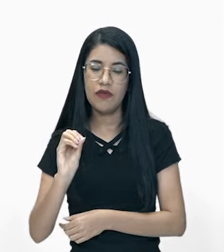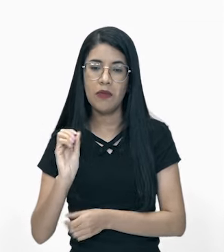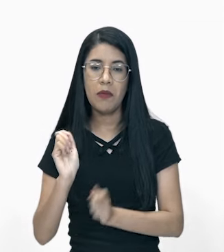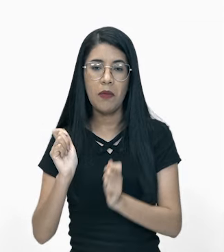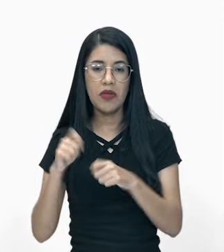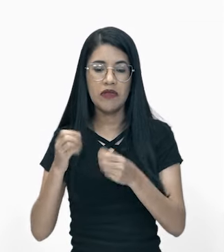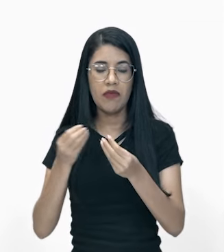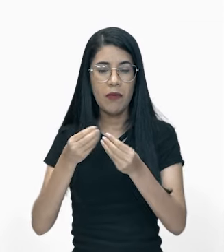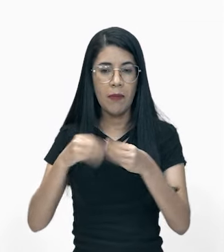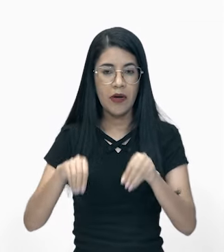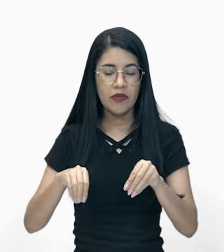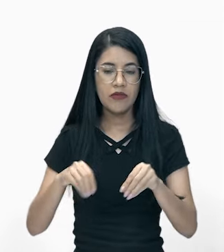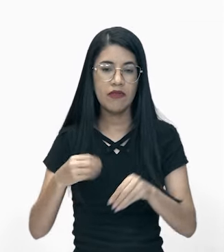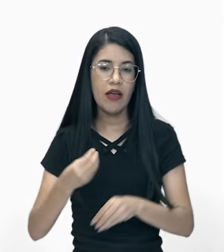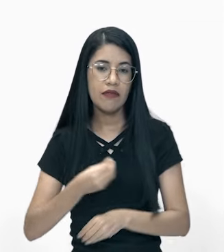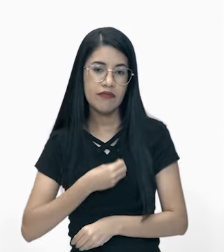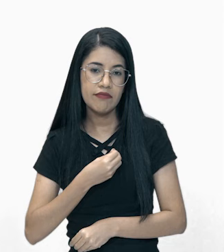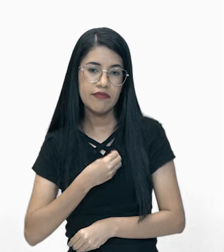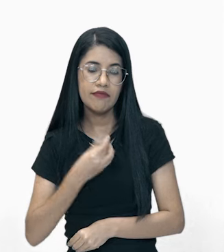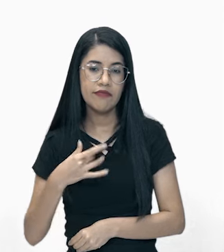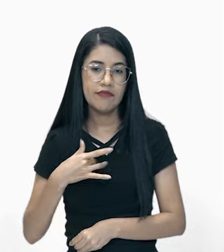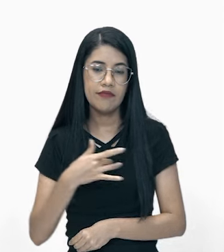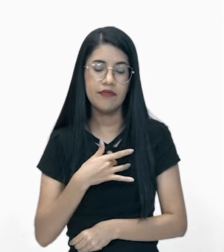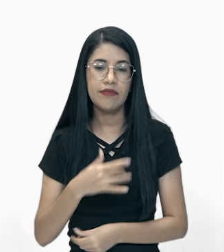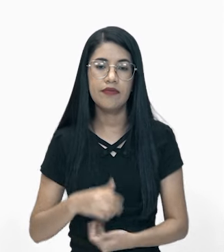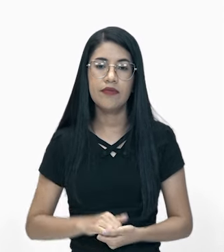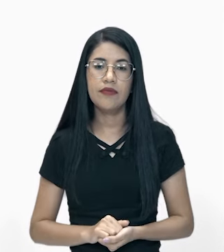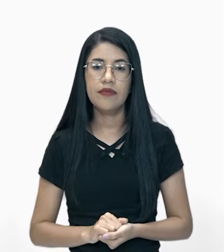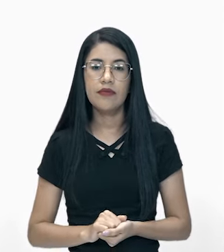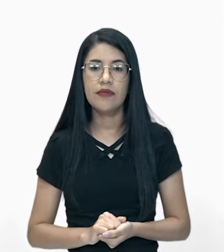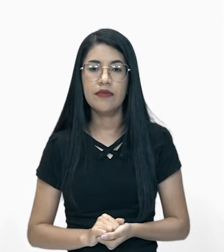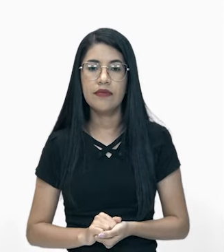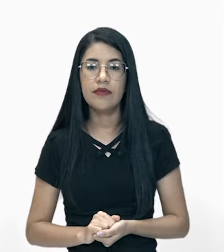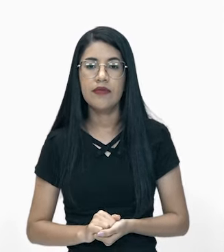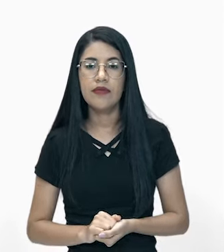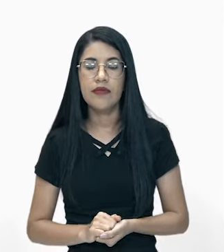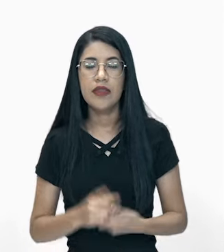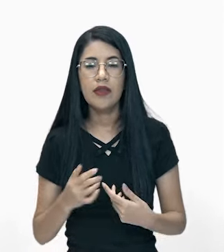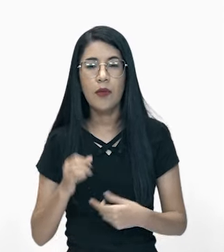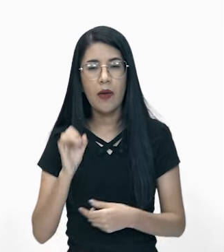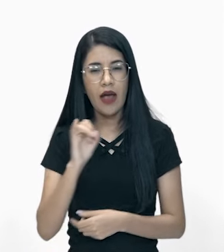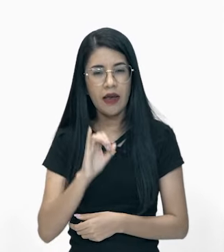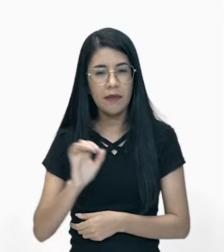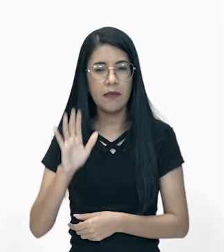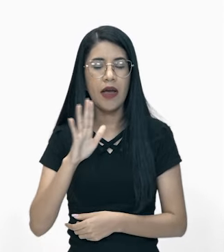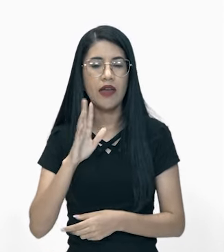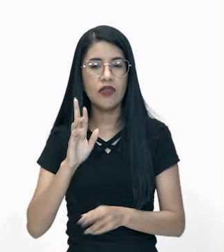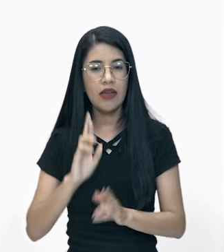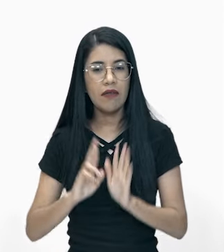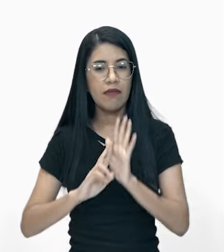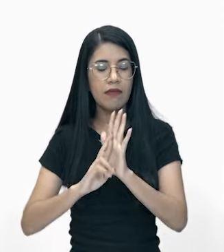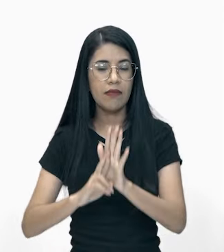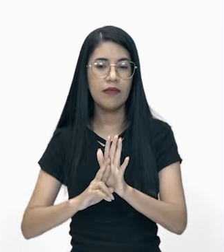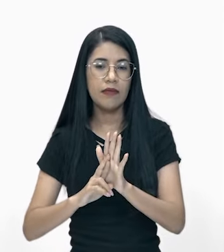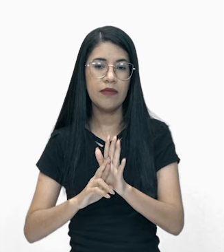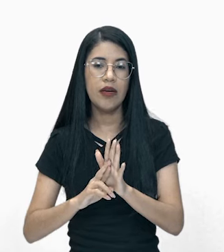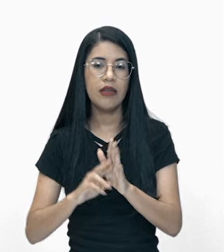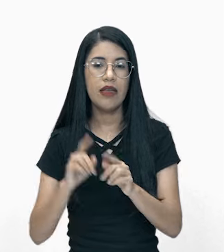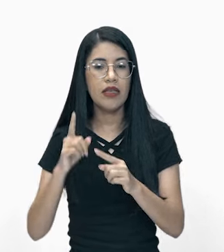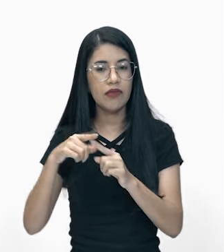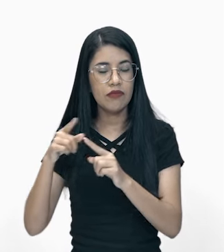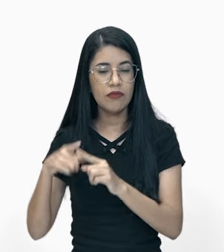por isso que veio esse símbolo, para os elementos radioativos. Você tem aí,